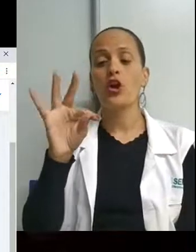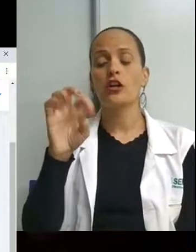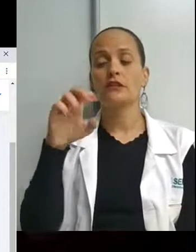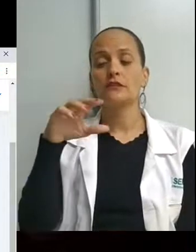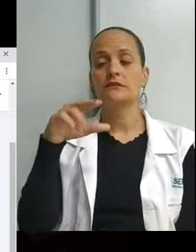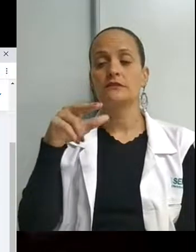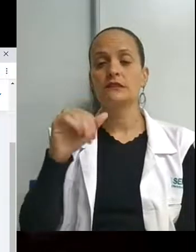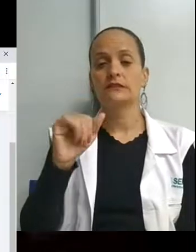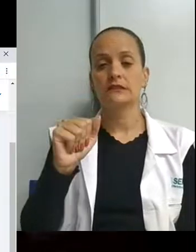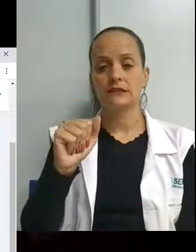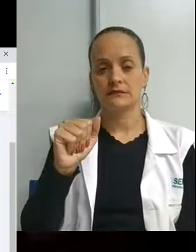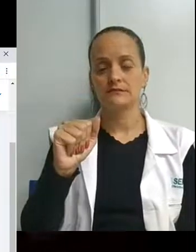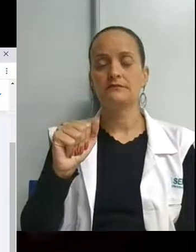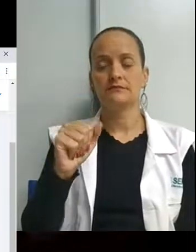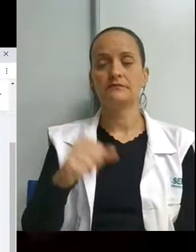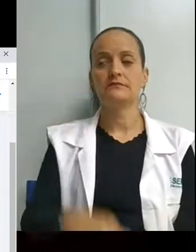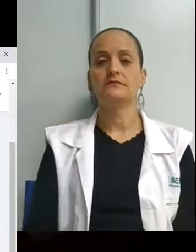potência.